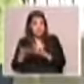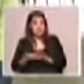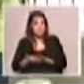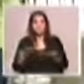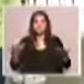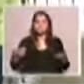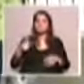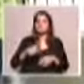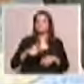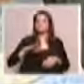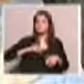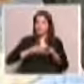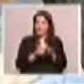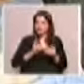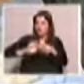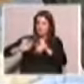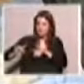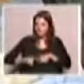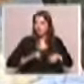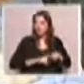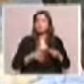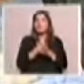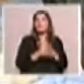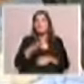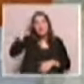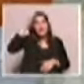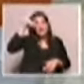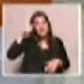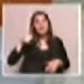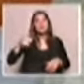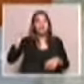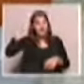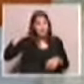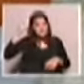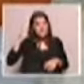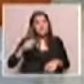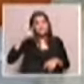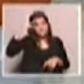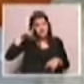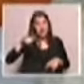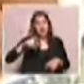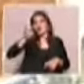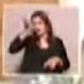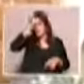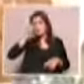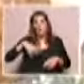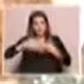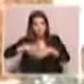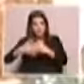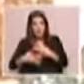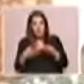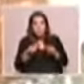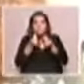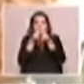Dos vários tipos de queijo existentes, fabricados com leite de ovelha, vaca, cabra ou de mistura, a consistência da pasta,